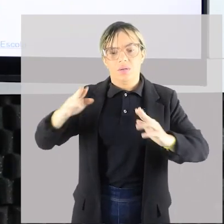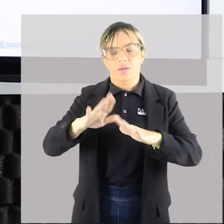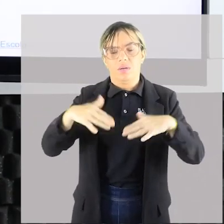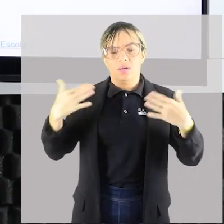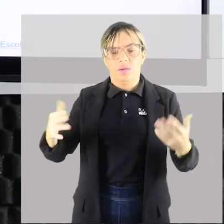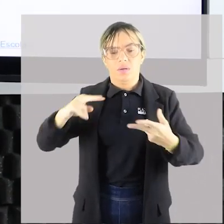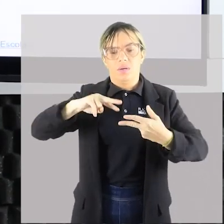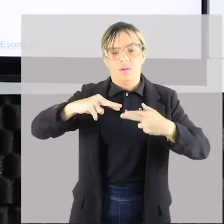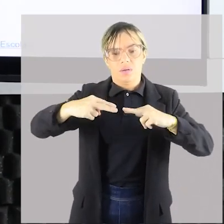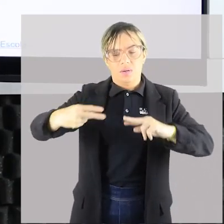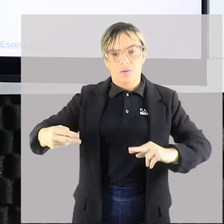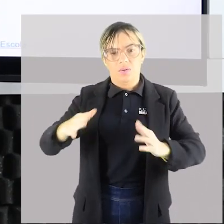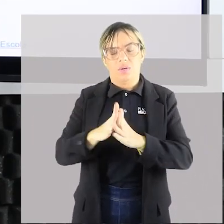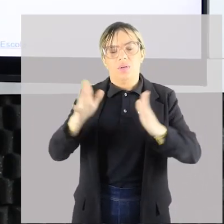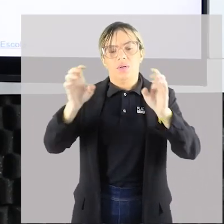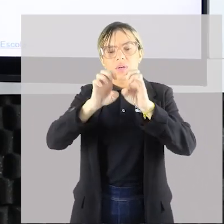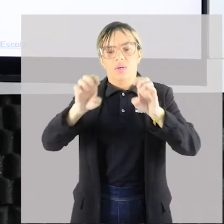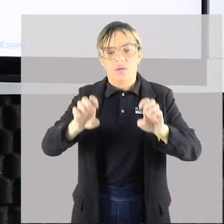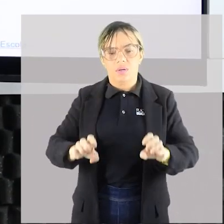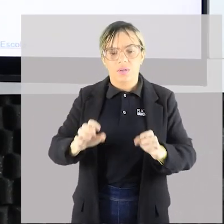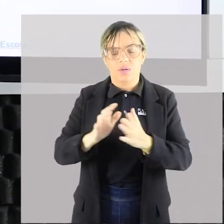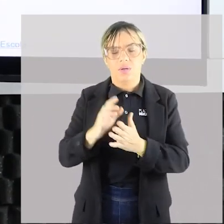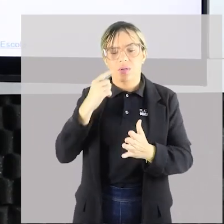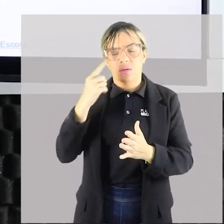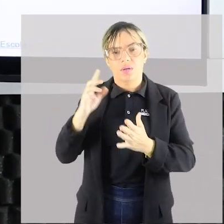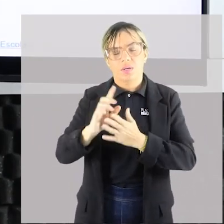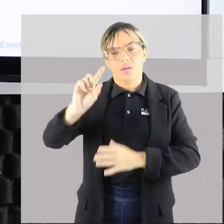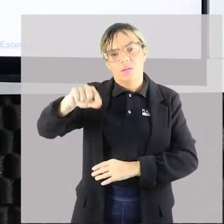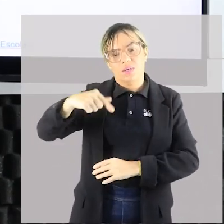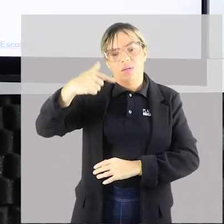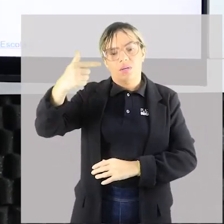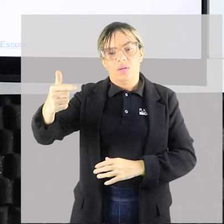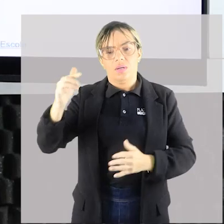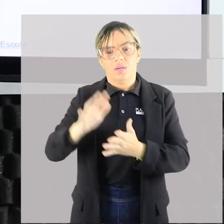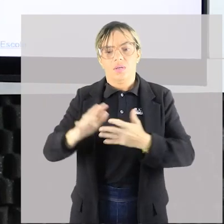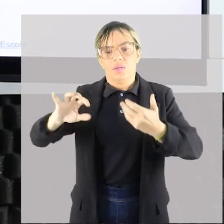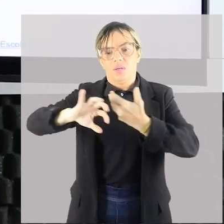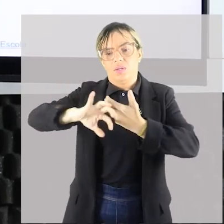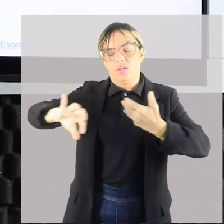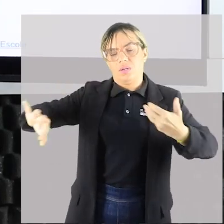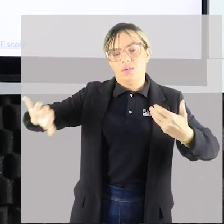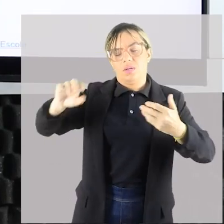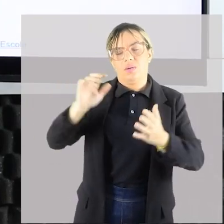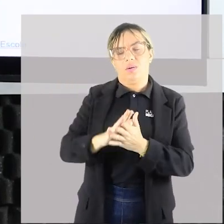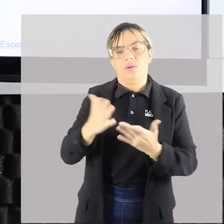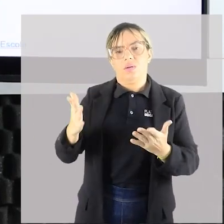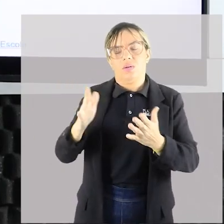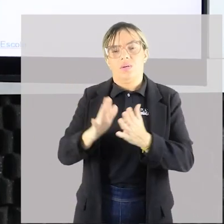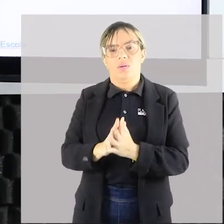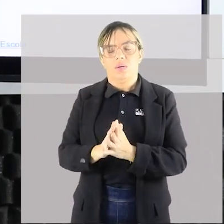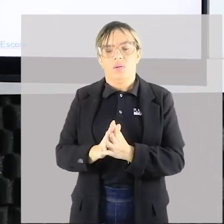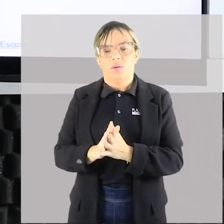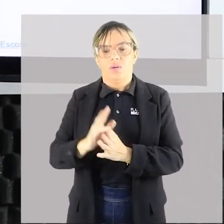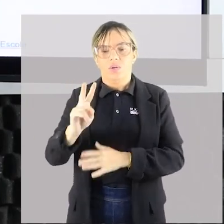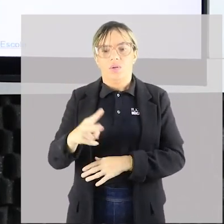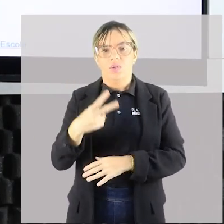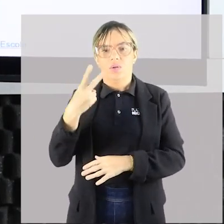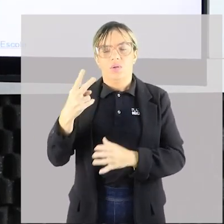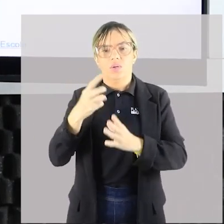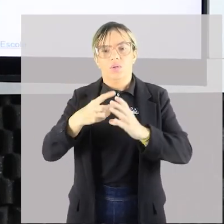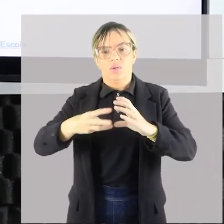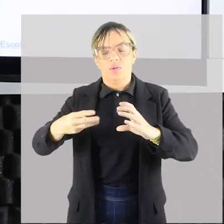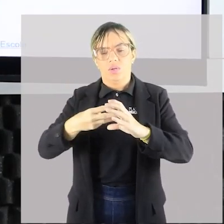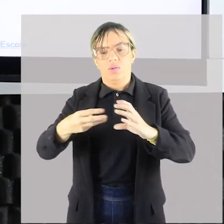Ali vai duplicar as suas estruturas e posteriormente ela vai se separar, formando então duas células.